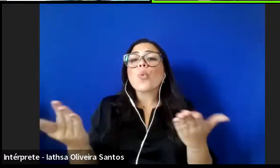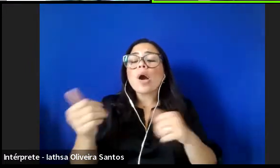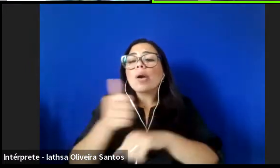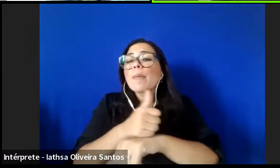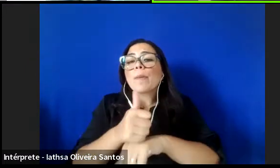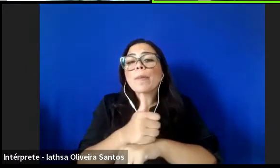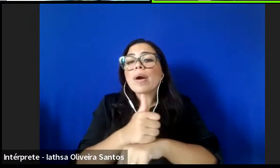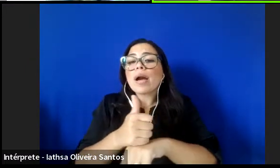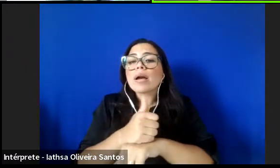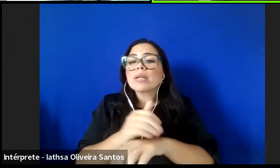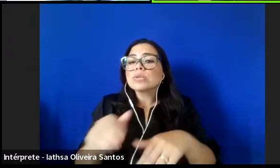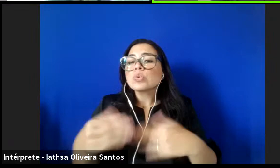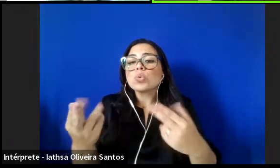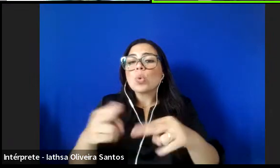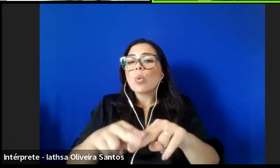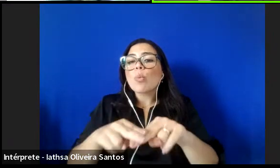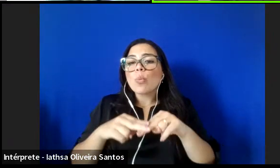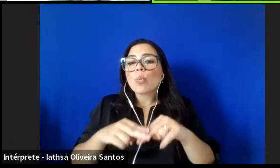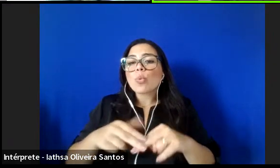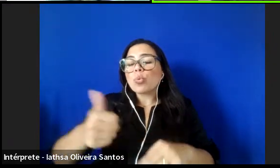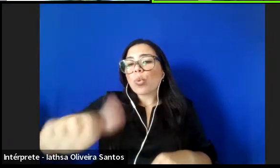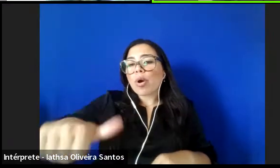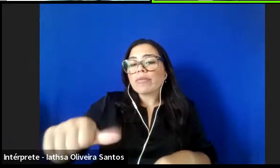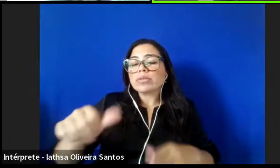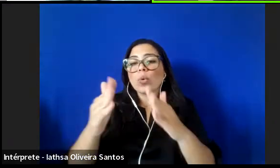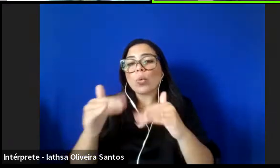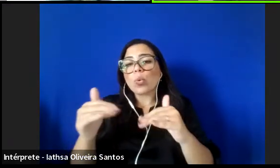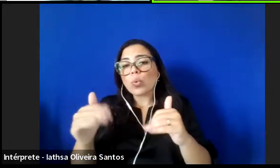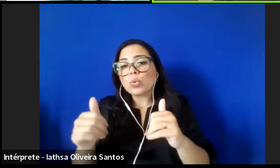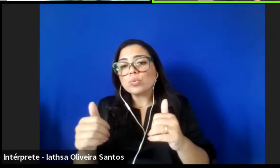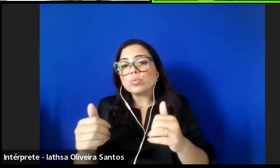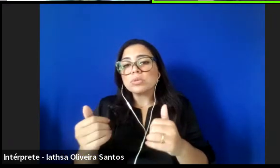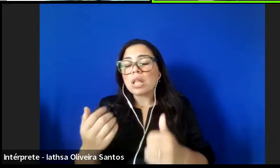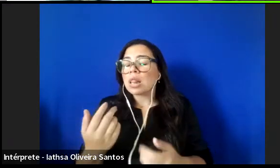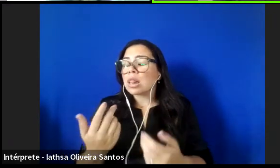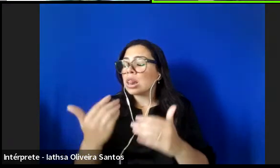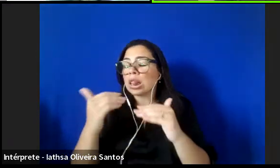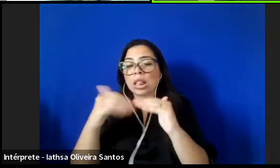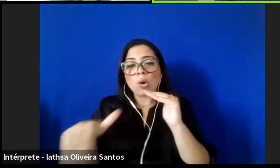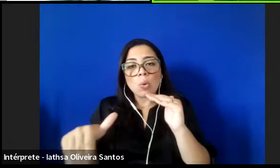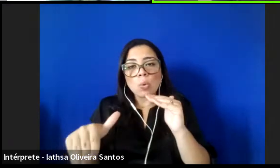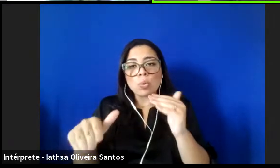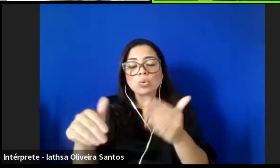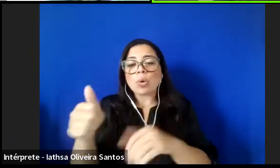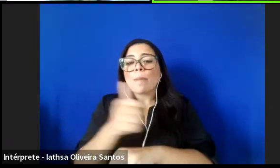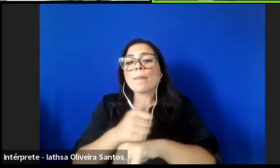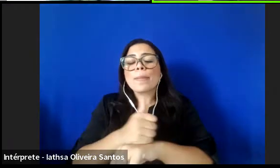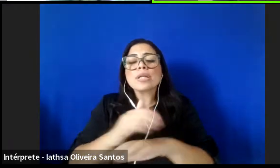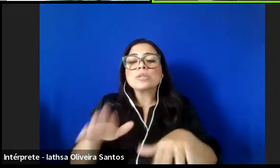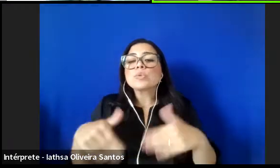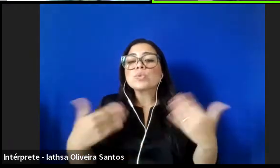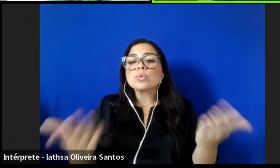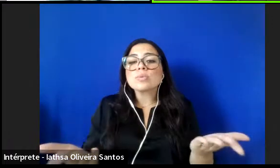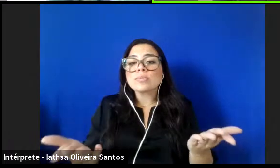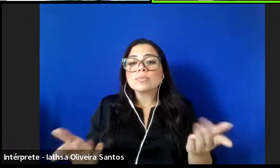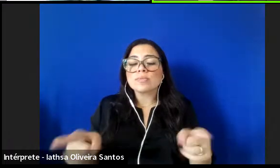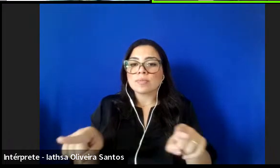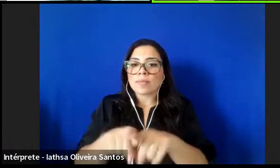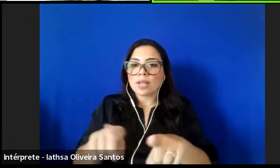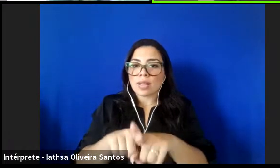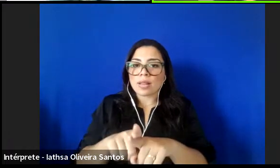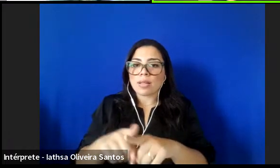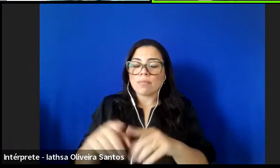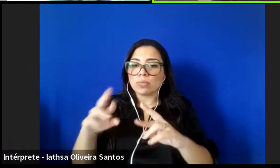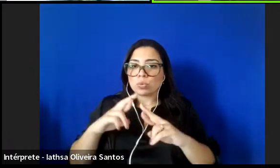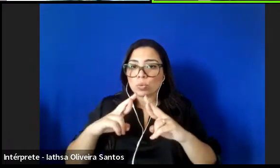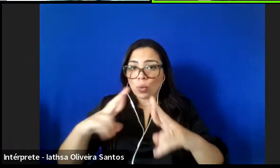quais situações as revisões, os pedidos revisionais foram denegados, com base em quais fundamentos. E nós vamos pegar o resultado